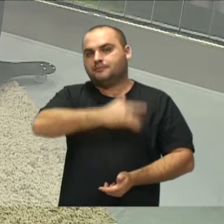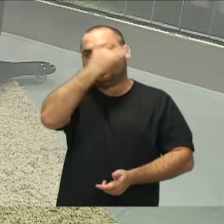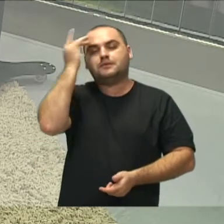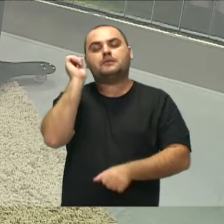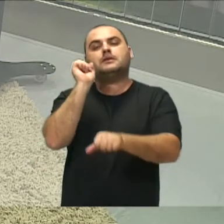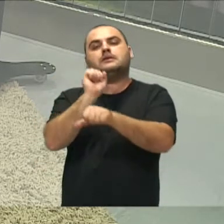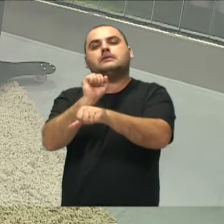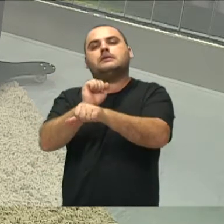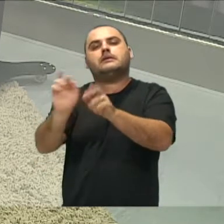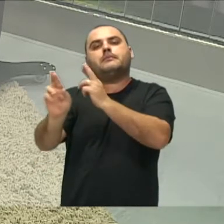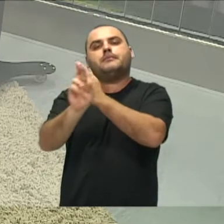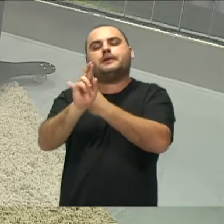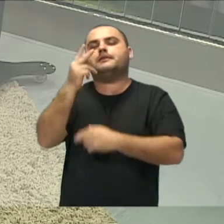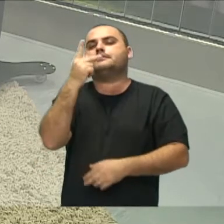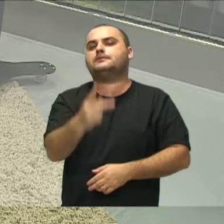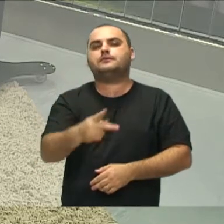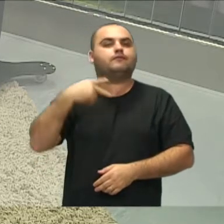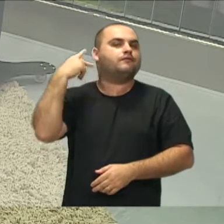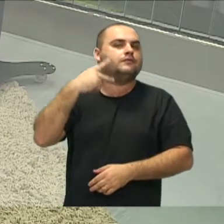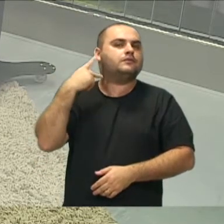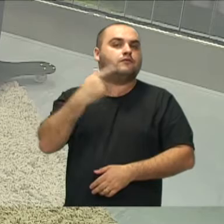dela a partir de 2021.